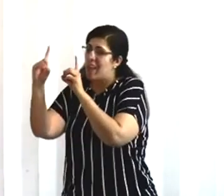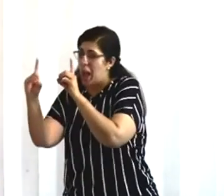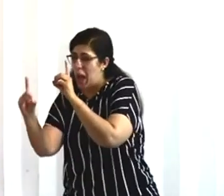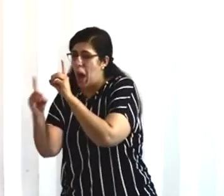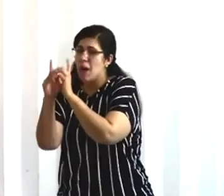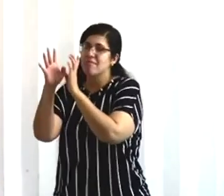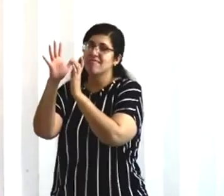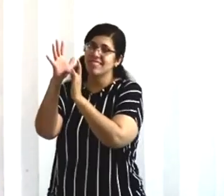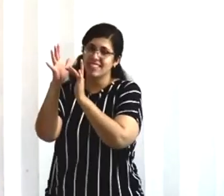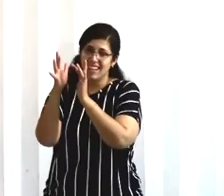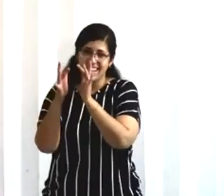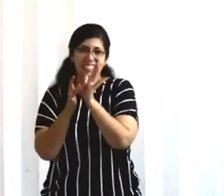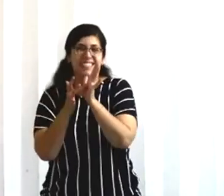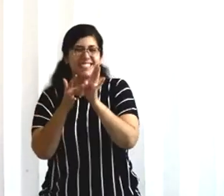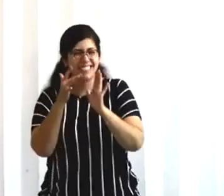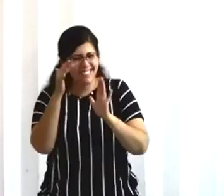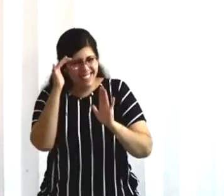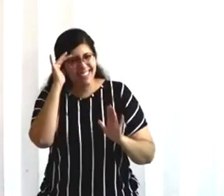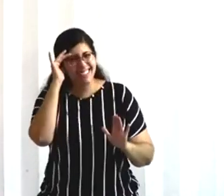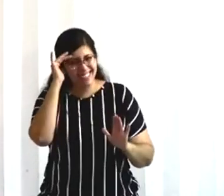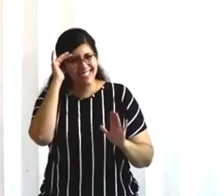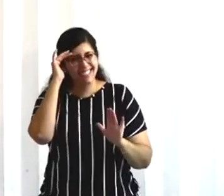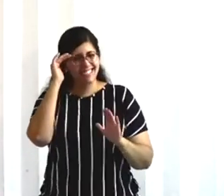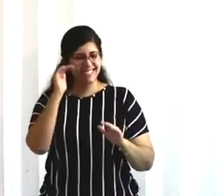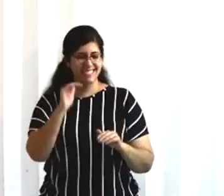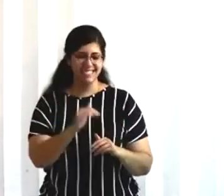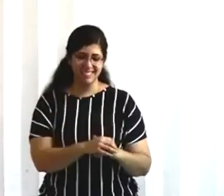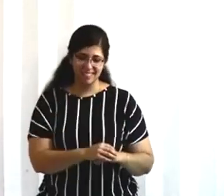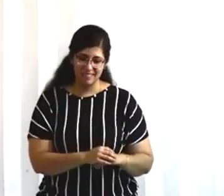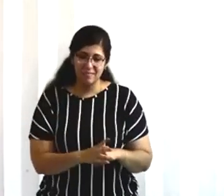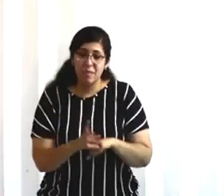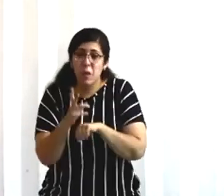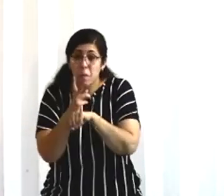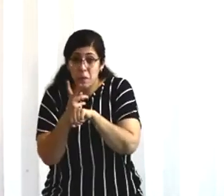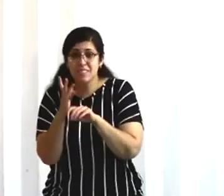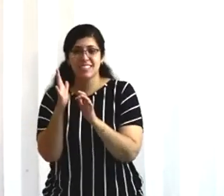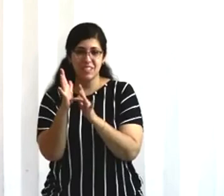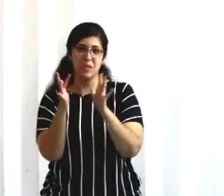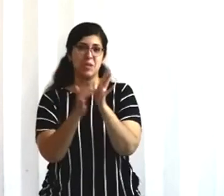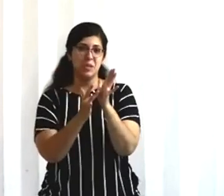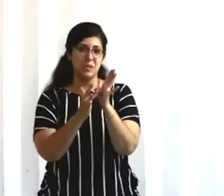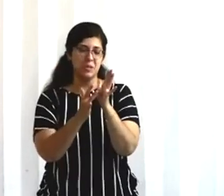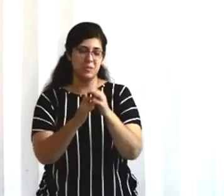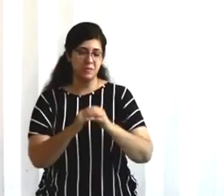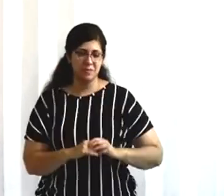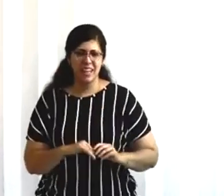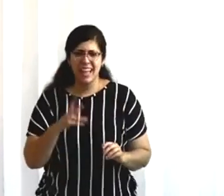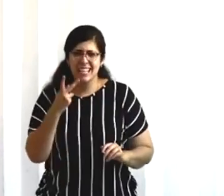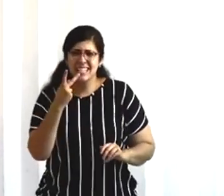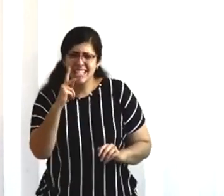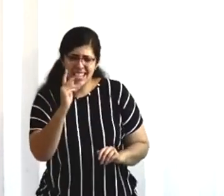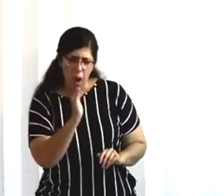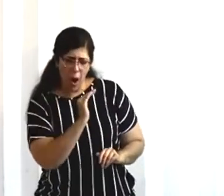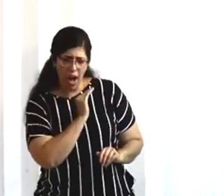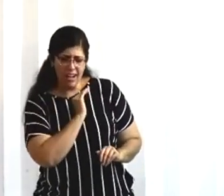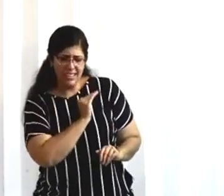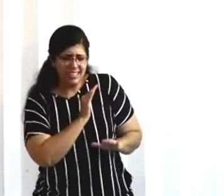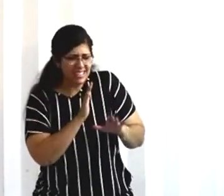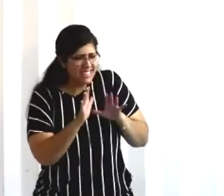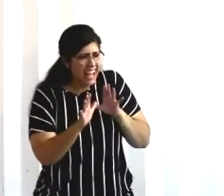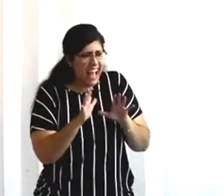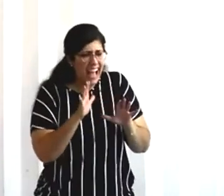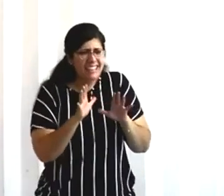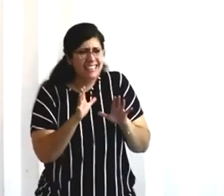pode recorrer: a Jesus Cristo. Busque a Ele. Se no seu coração você ainda não tem